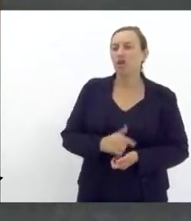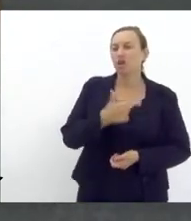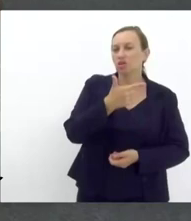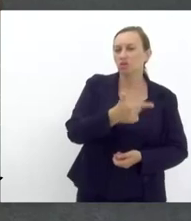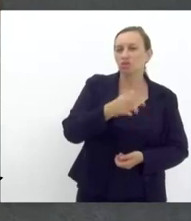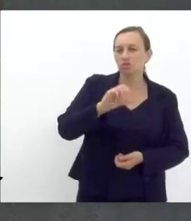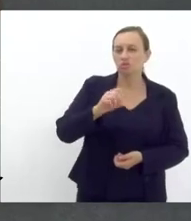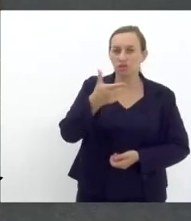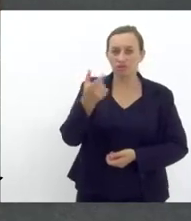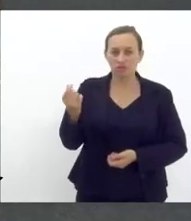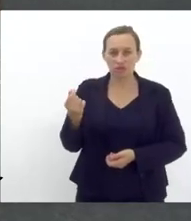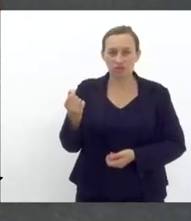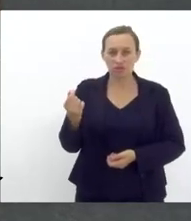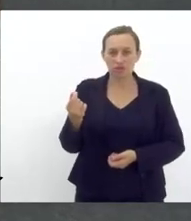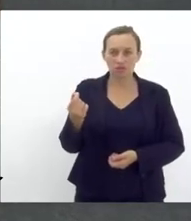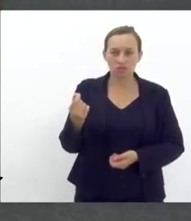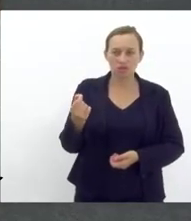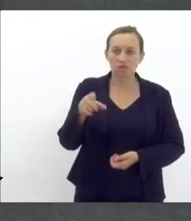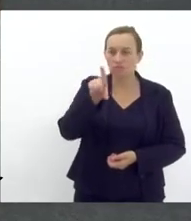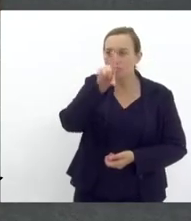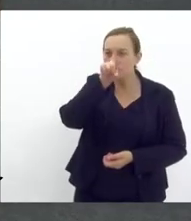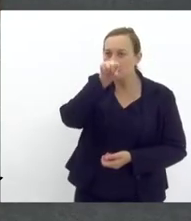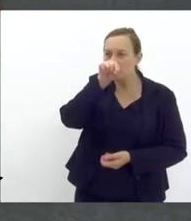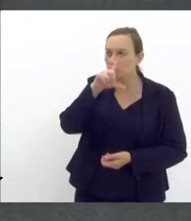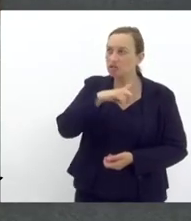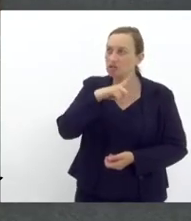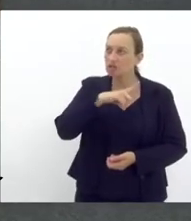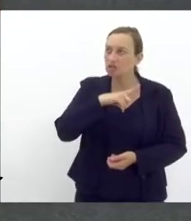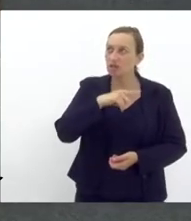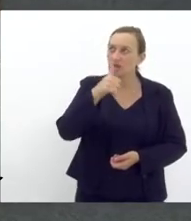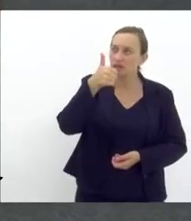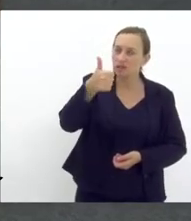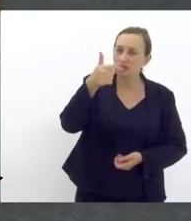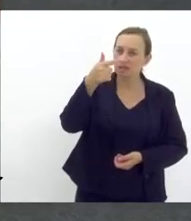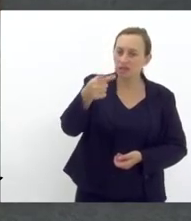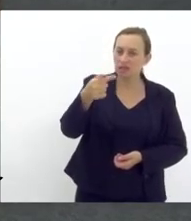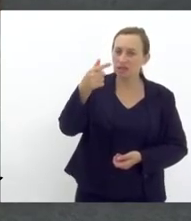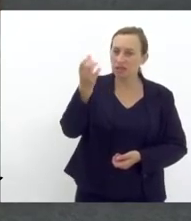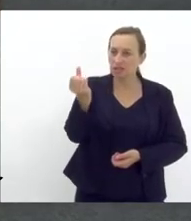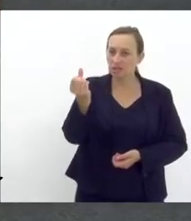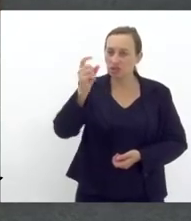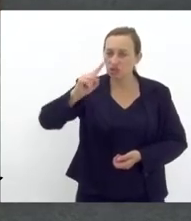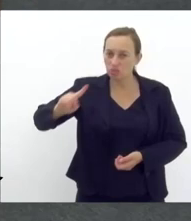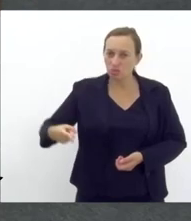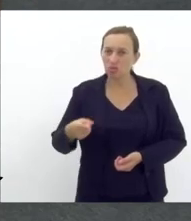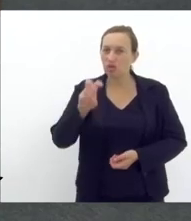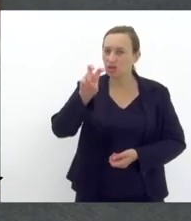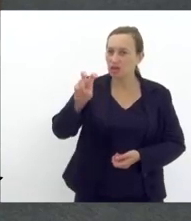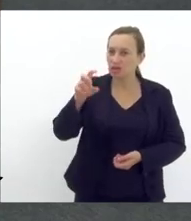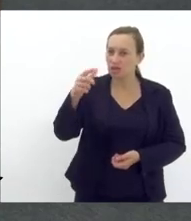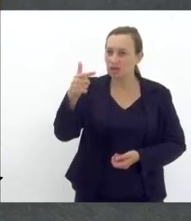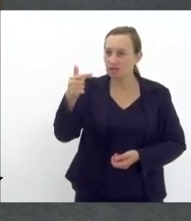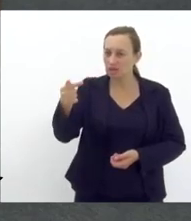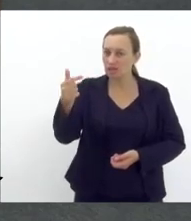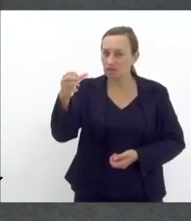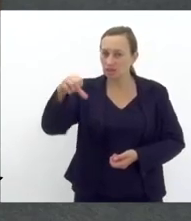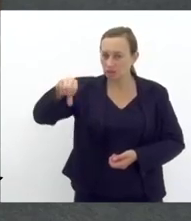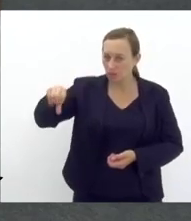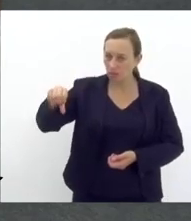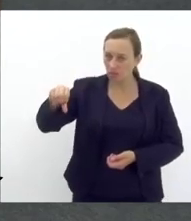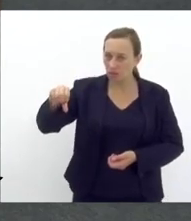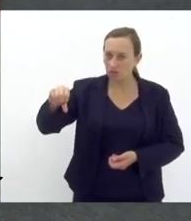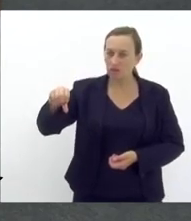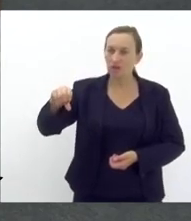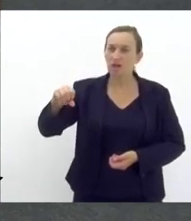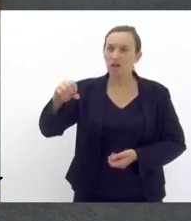2020 Mesquita tinha 176 mil 569 habitantes e de acordo